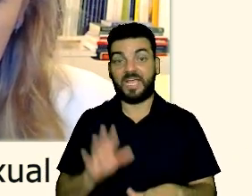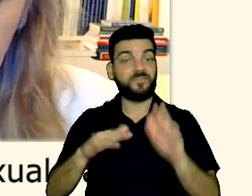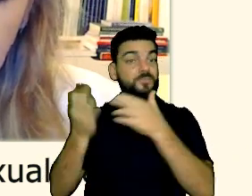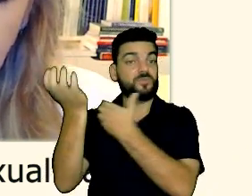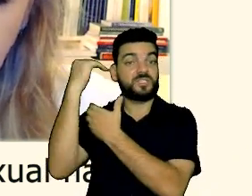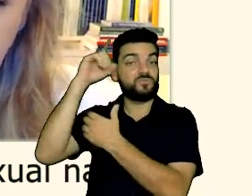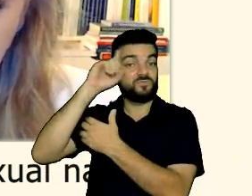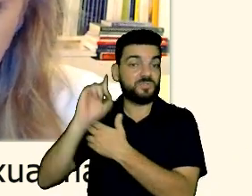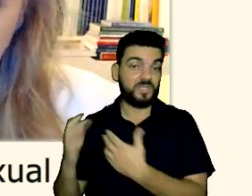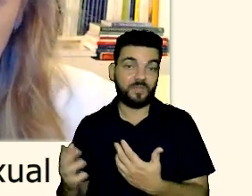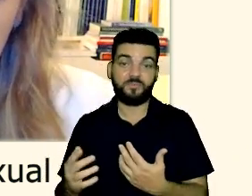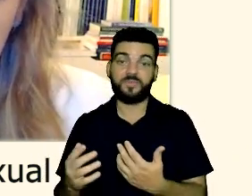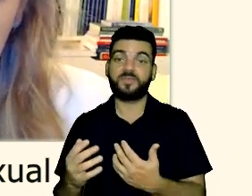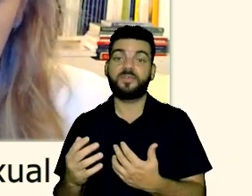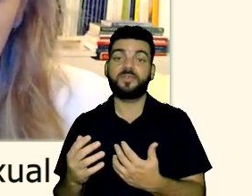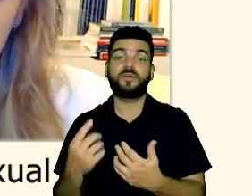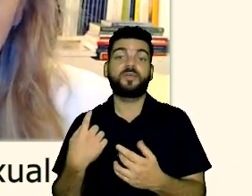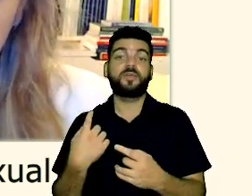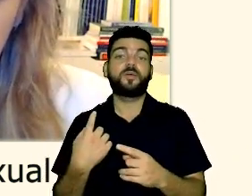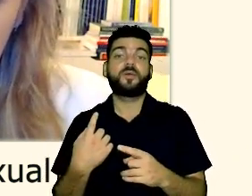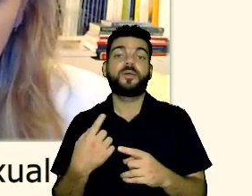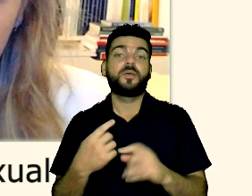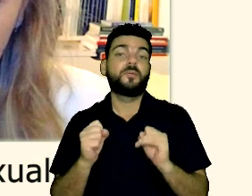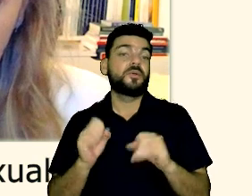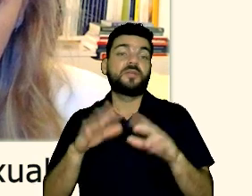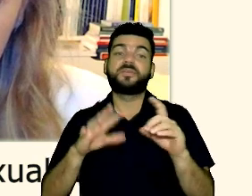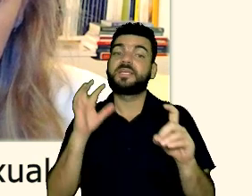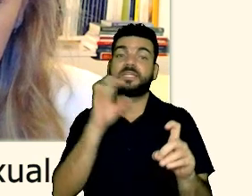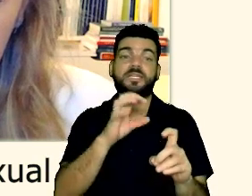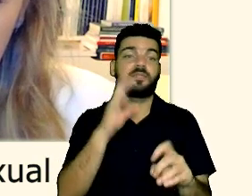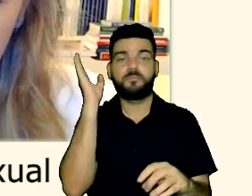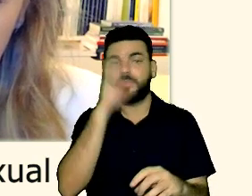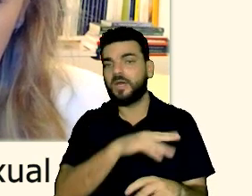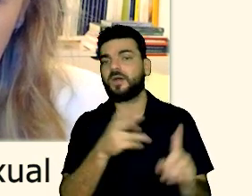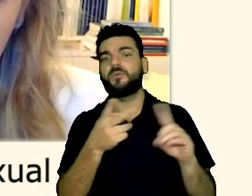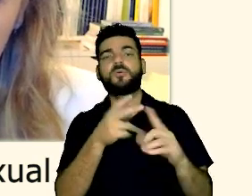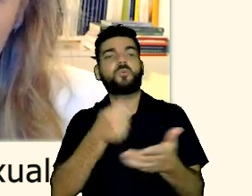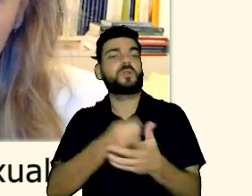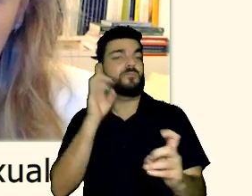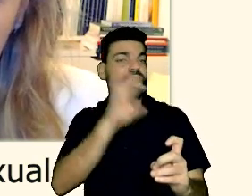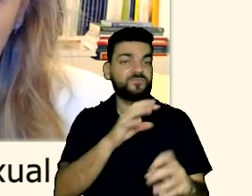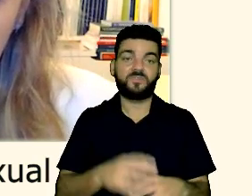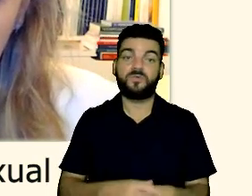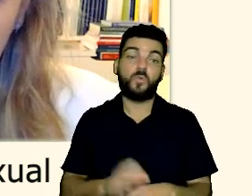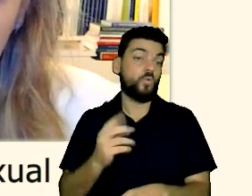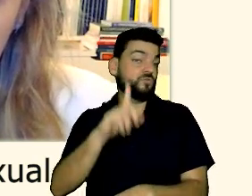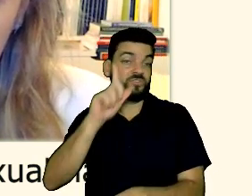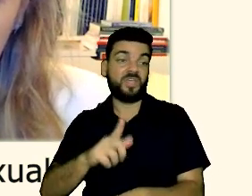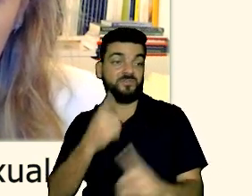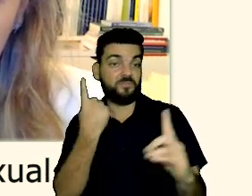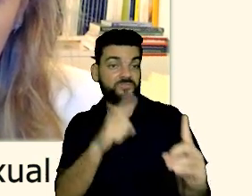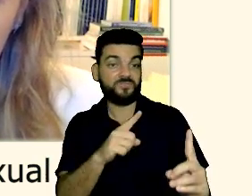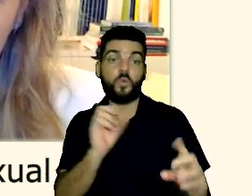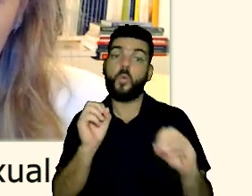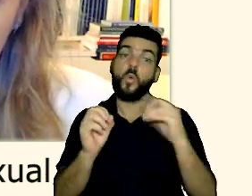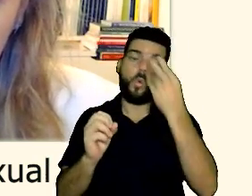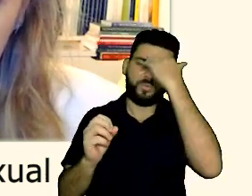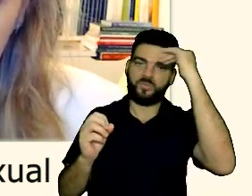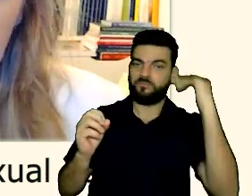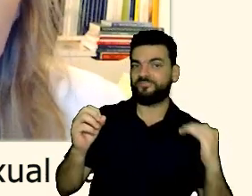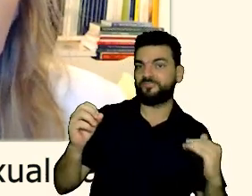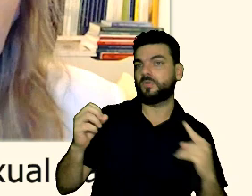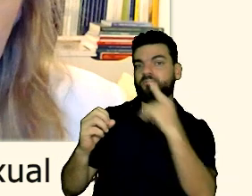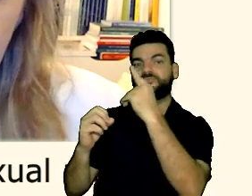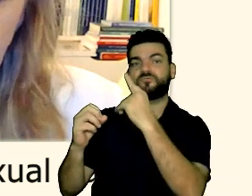ponto eu não estou cometendo assédio. E veja, mesmo a pessoa que não tem subordinados, ela pode estar assediando um